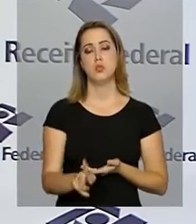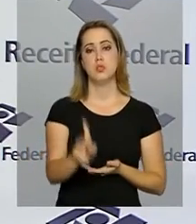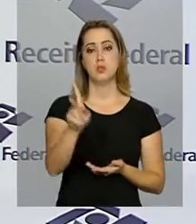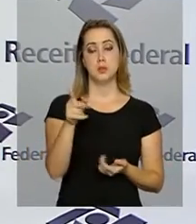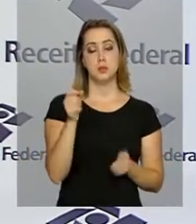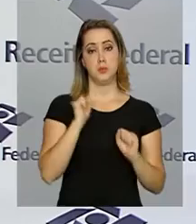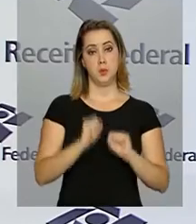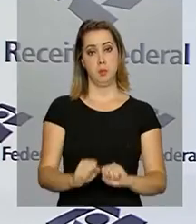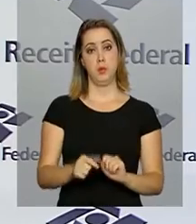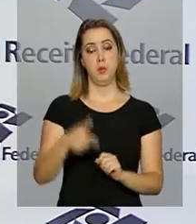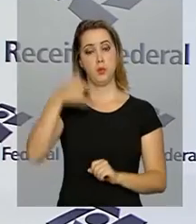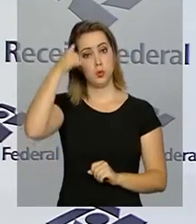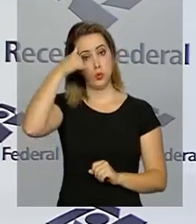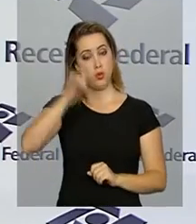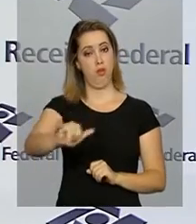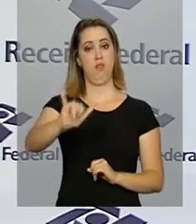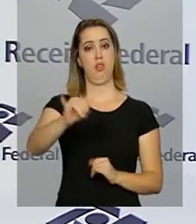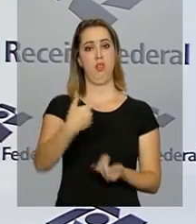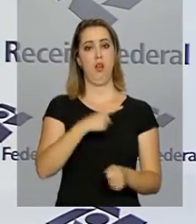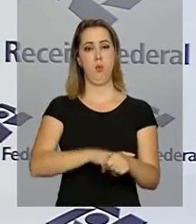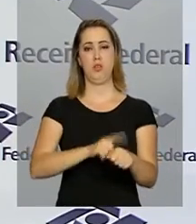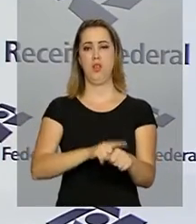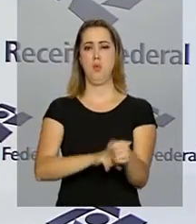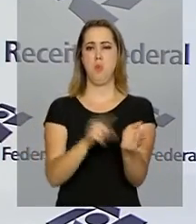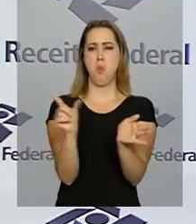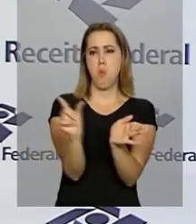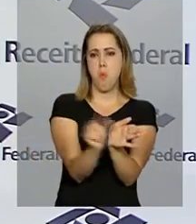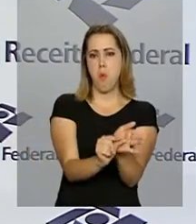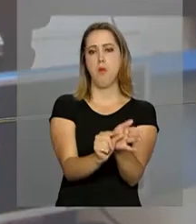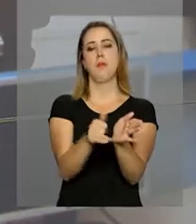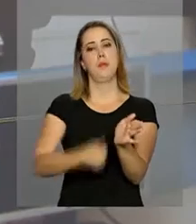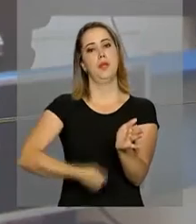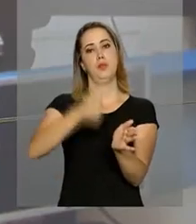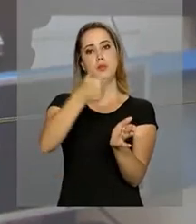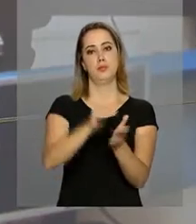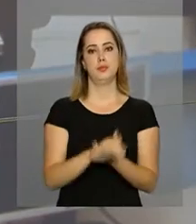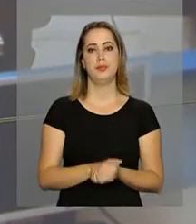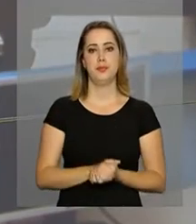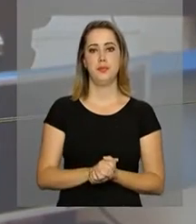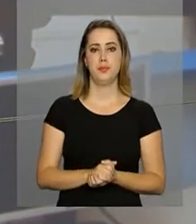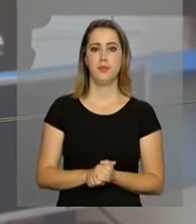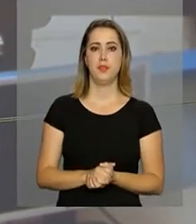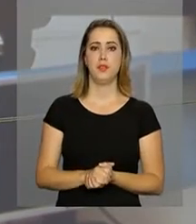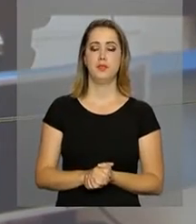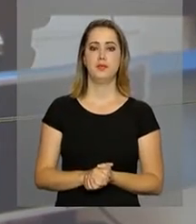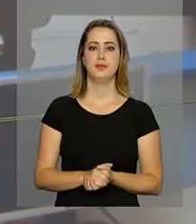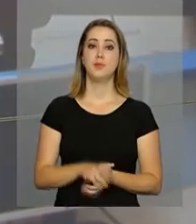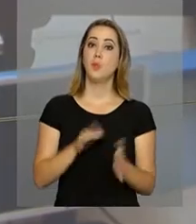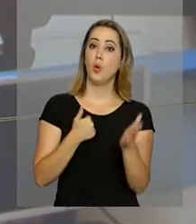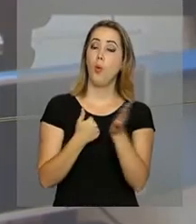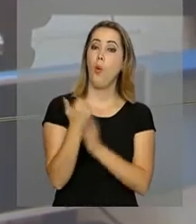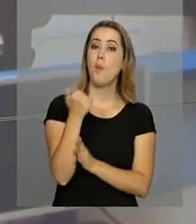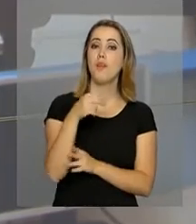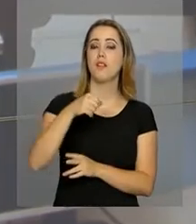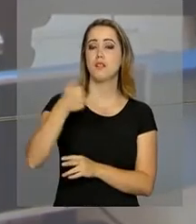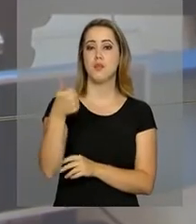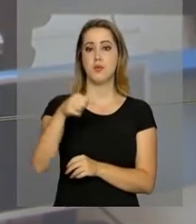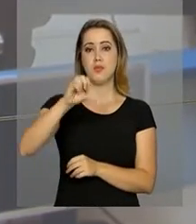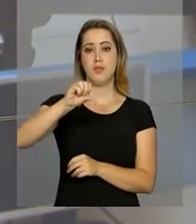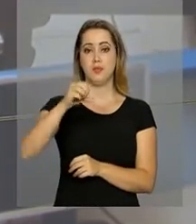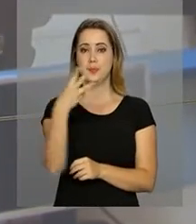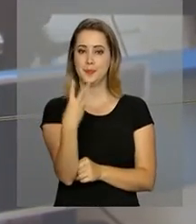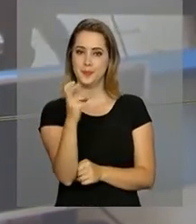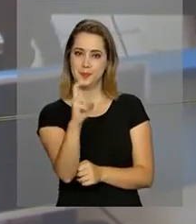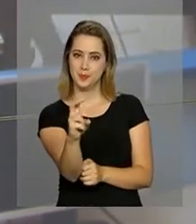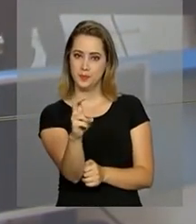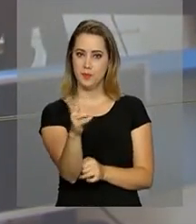que se puder evitar a última hora, é o melhor conselho. No ar desde